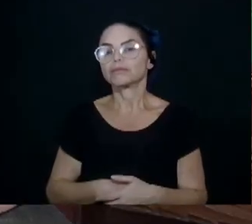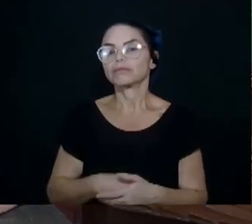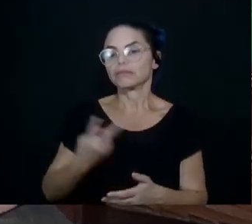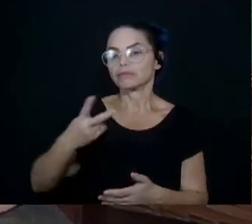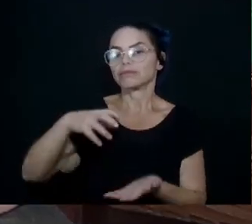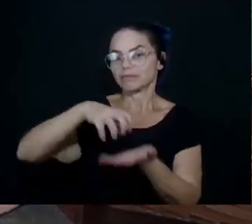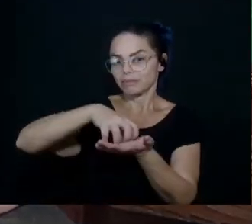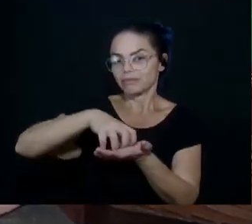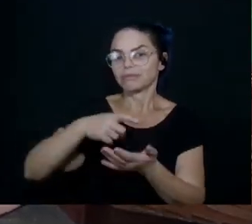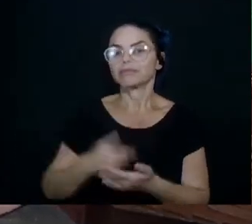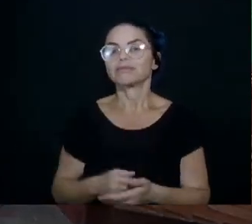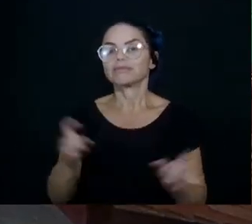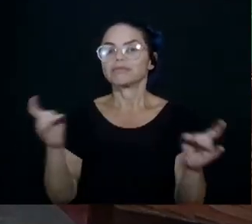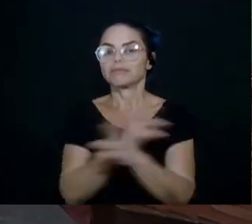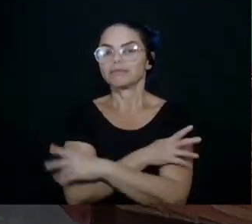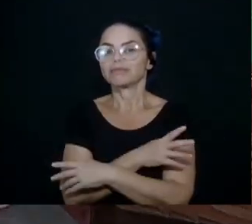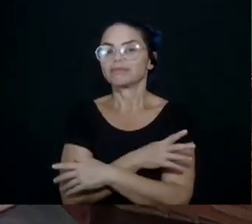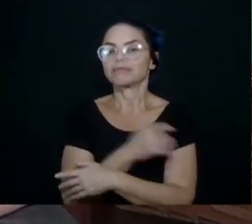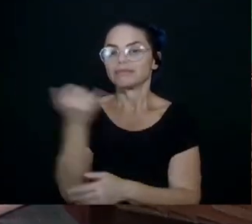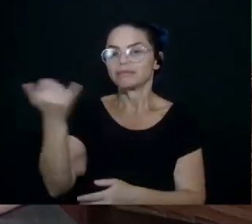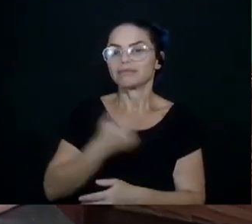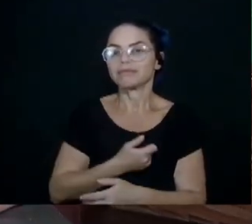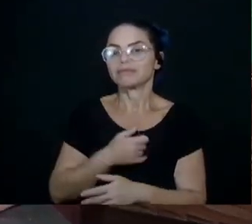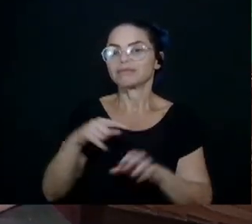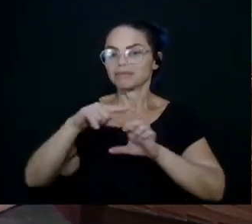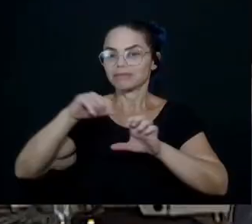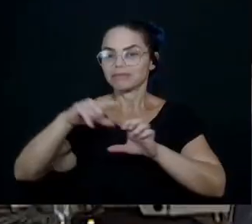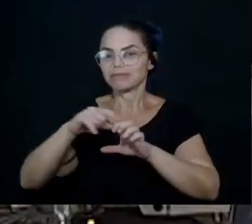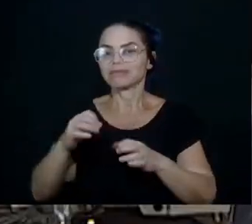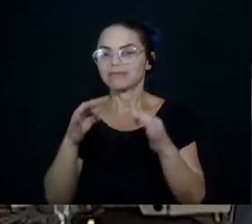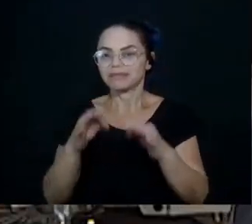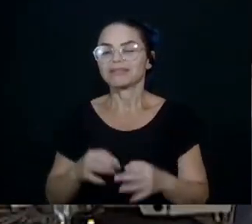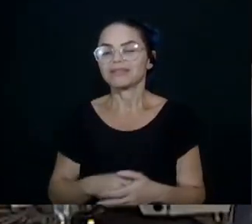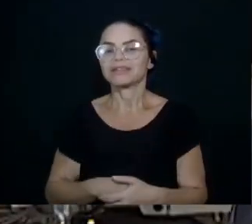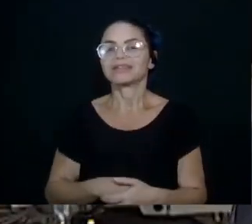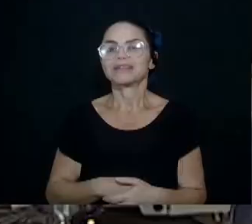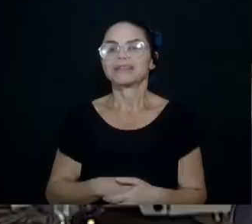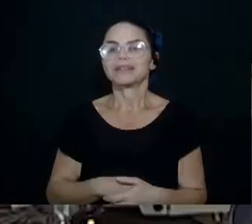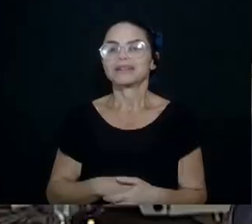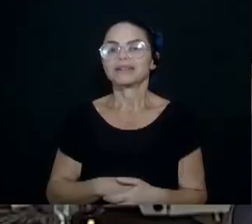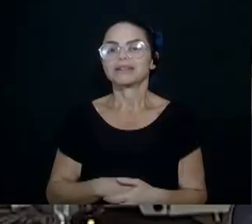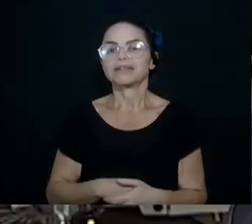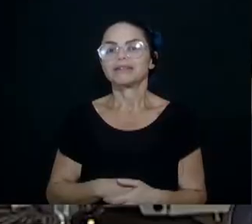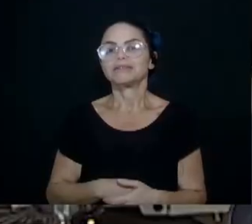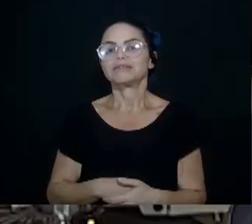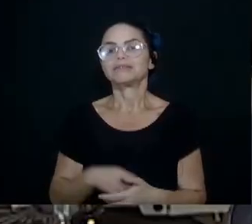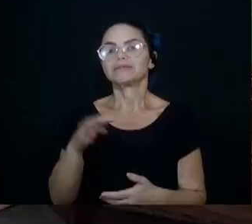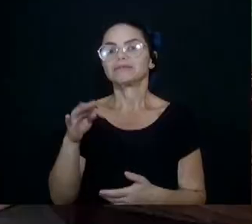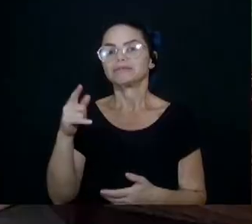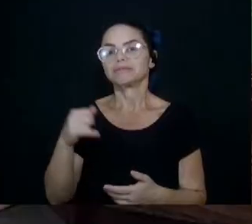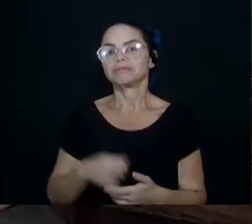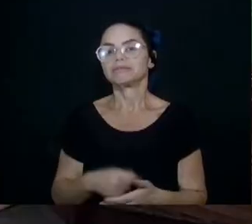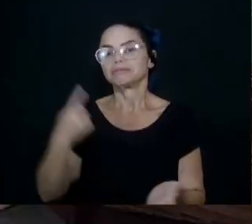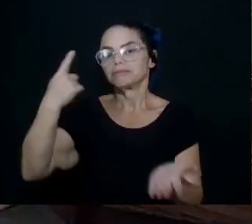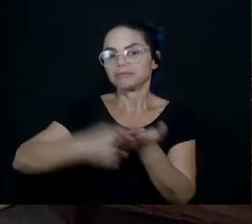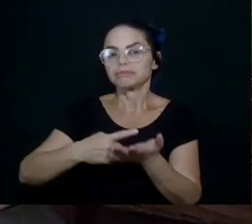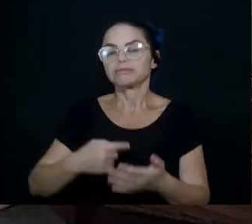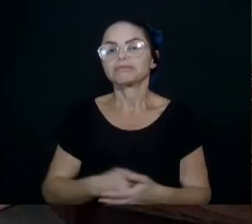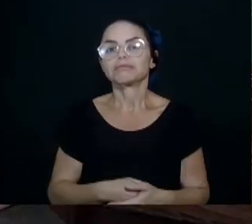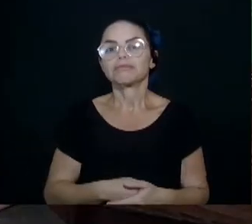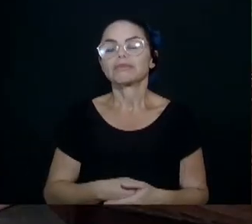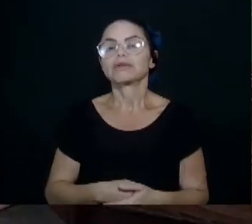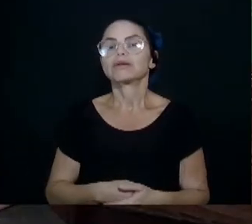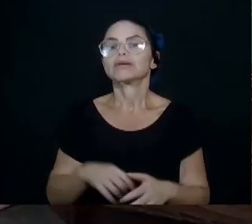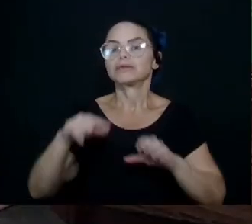estiver pronta, você conta aqui no Ser Empreendedor. Com certeza, pode deixar. Tá certo, então, Thiago, combinado. O Ser